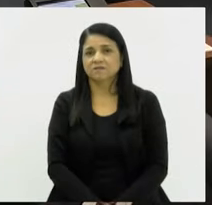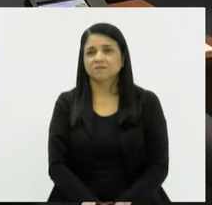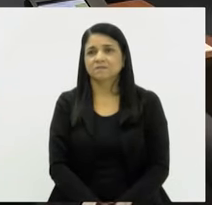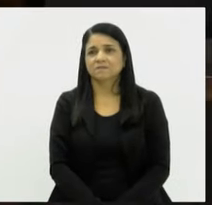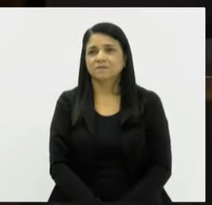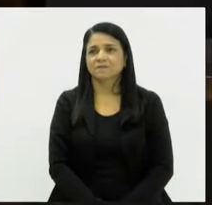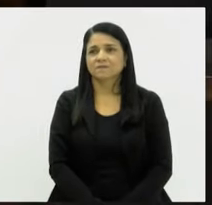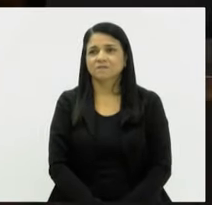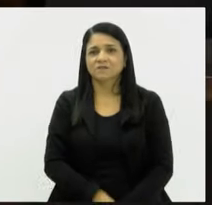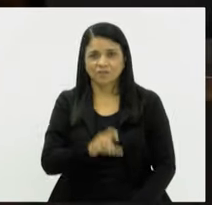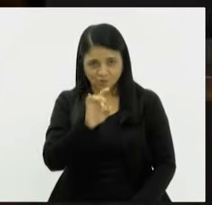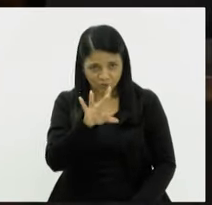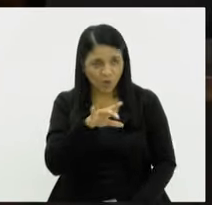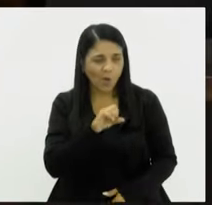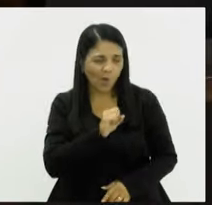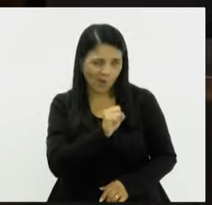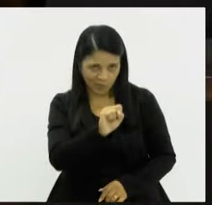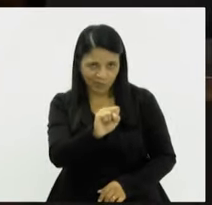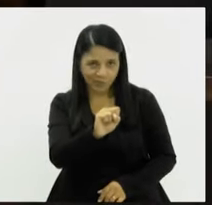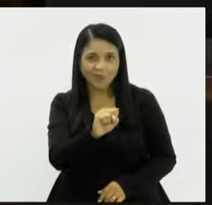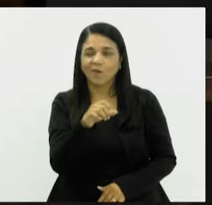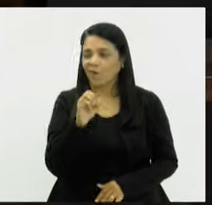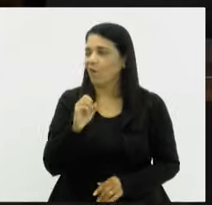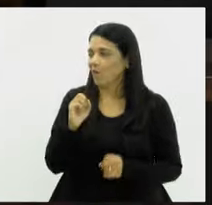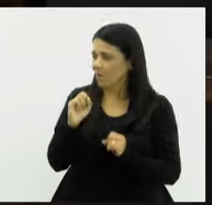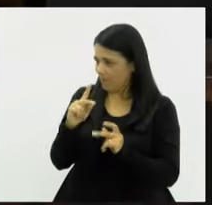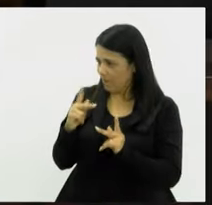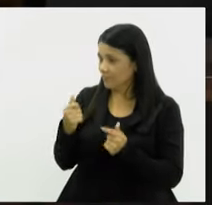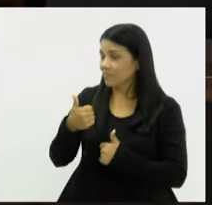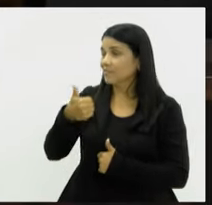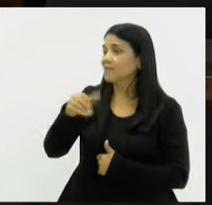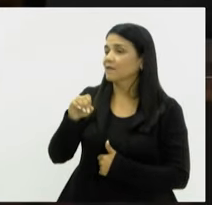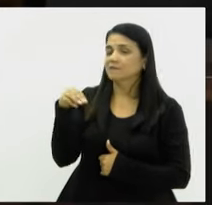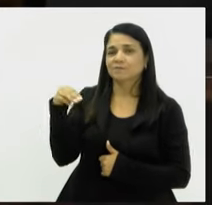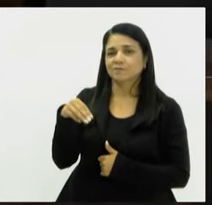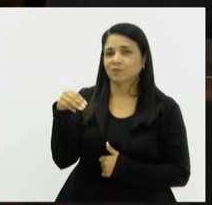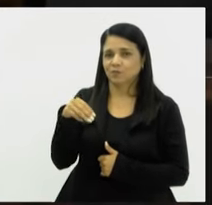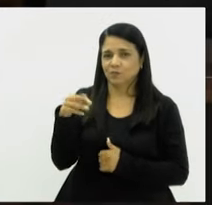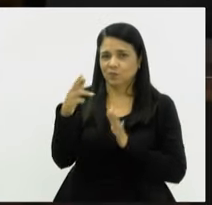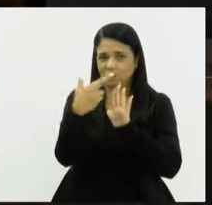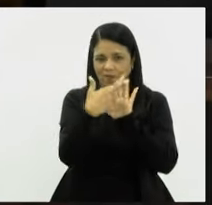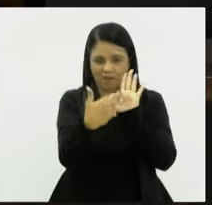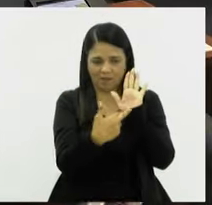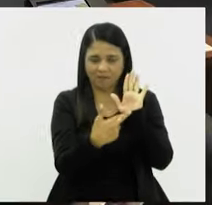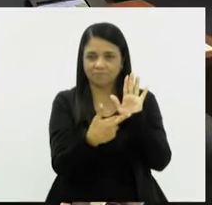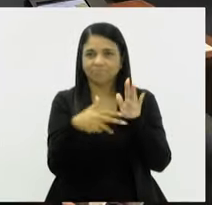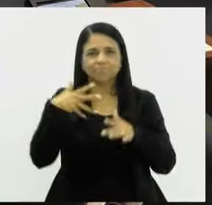Só da 8. Pois não, senhor. Dispõe de 10 minutos regimentais.